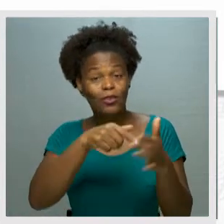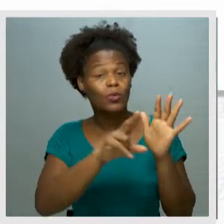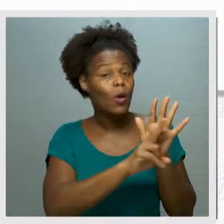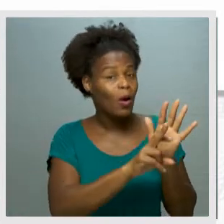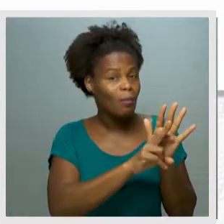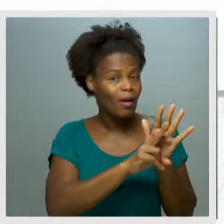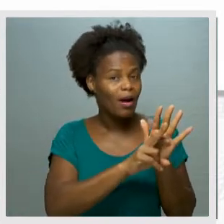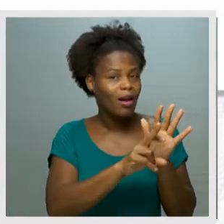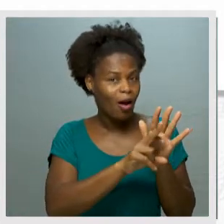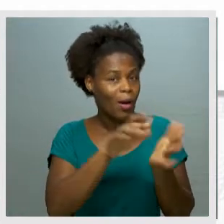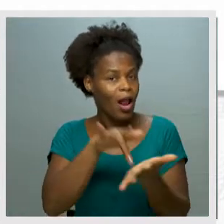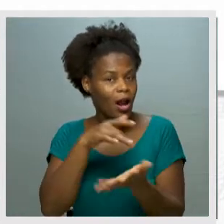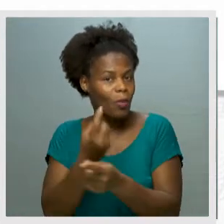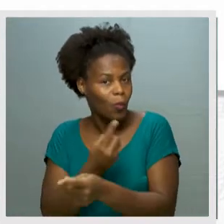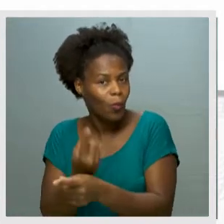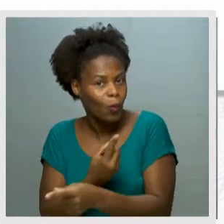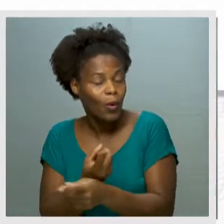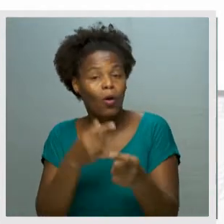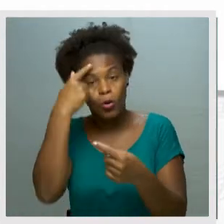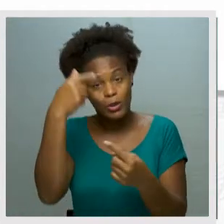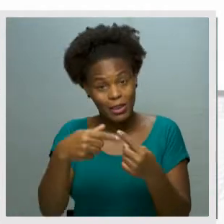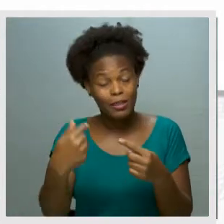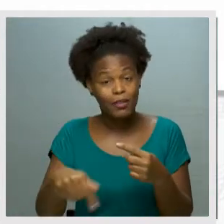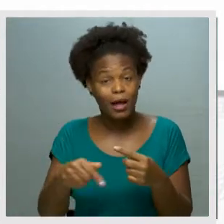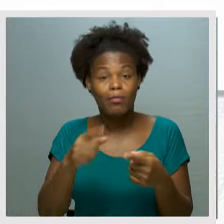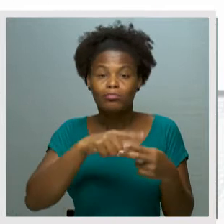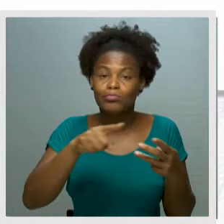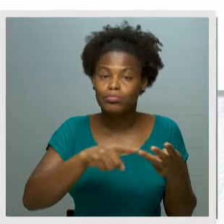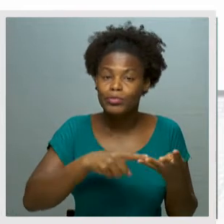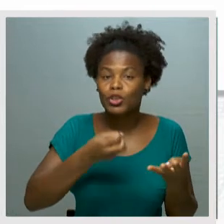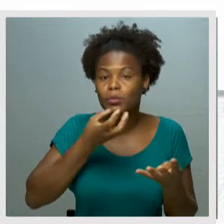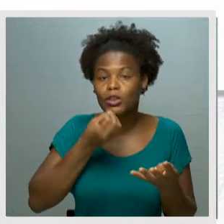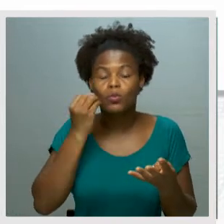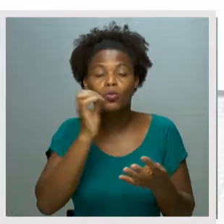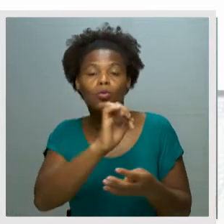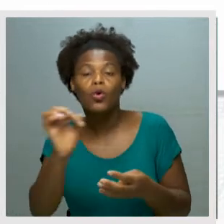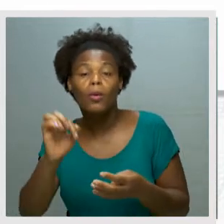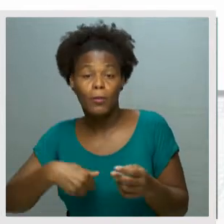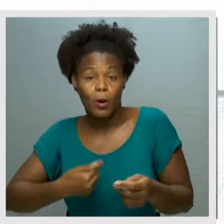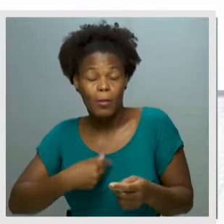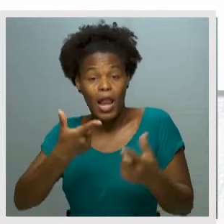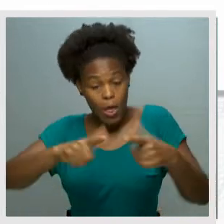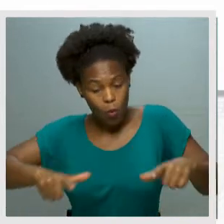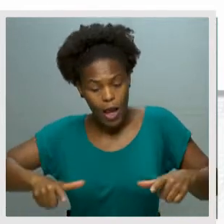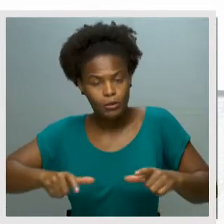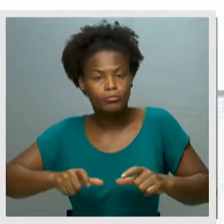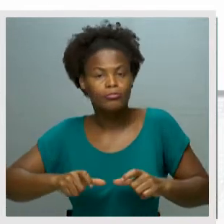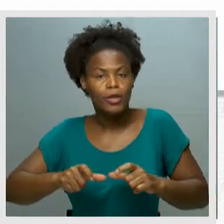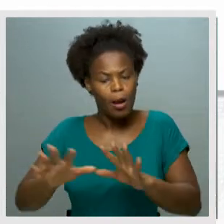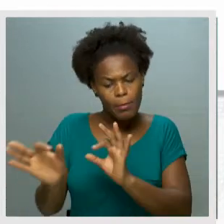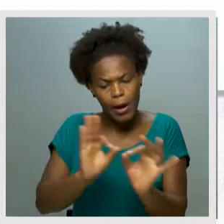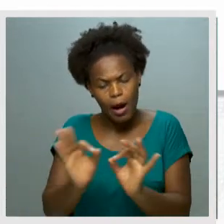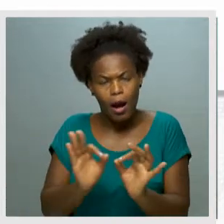normas da literatura, com objetivos e características próprias, como linguagem elaborada, de forma